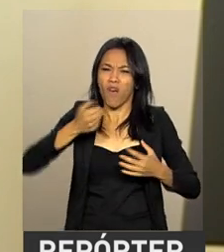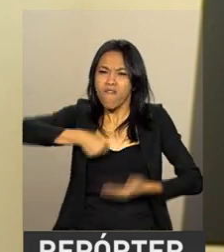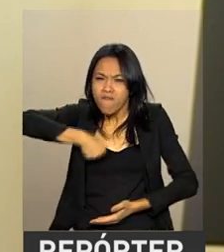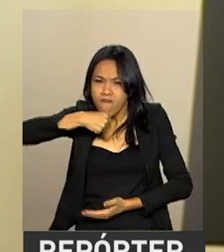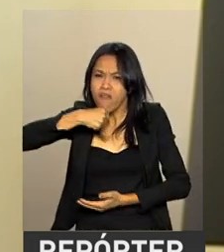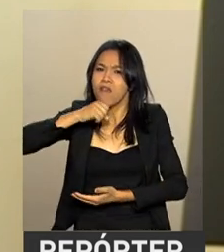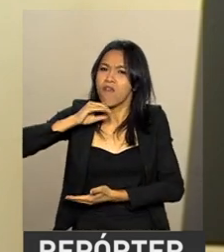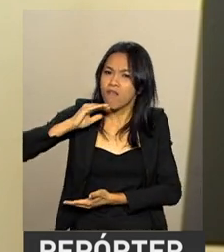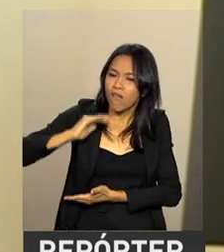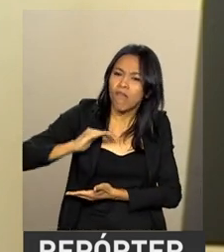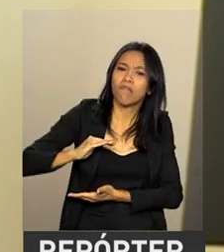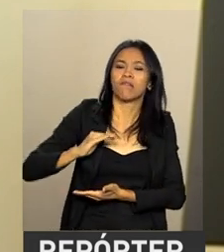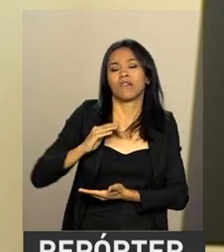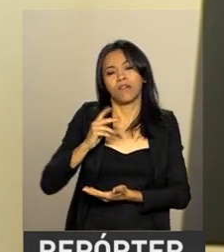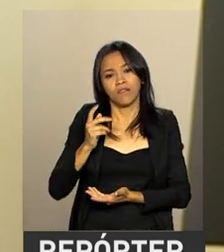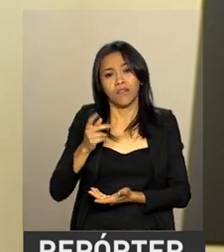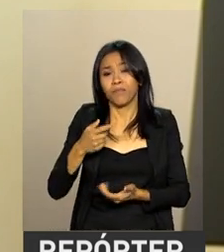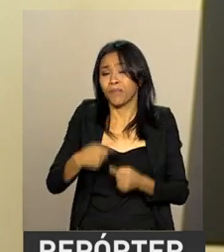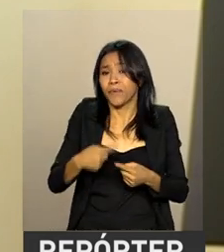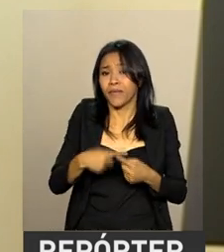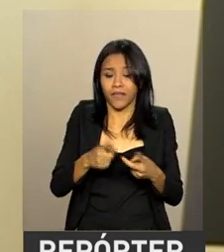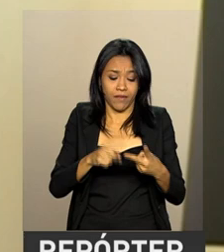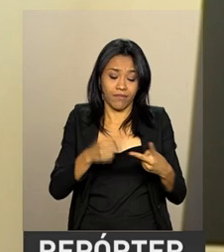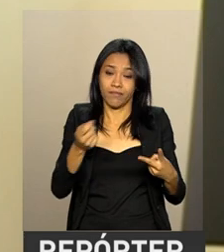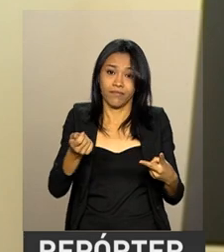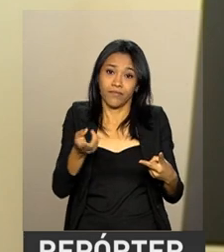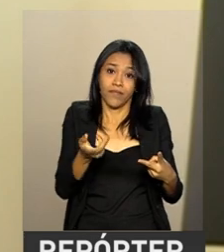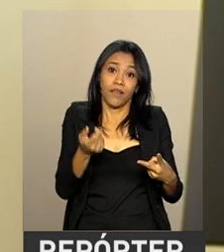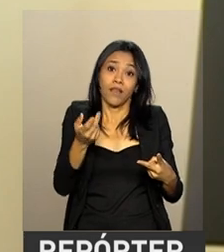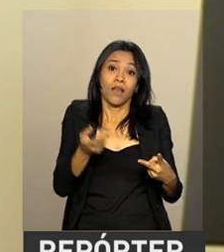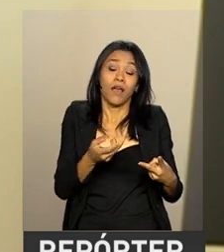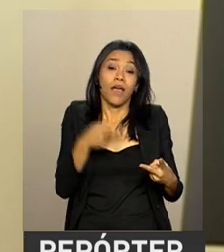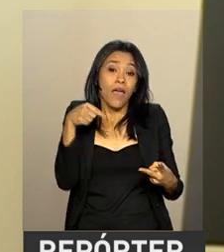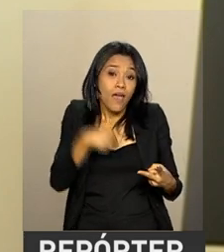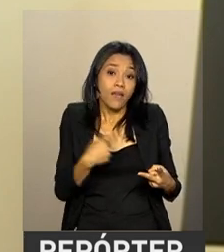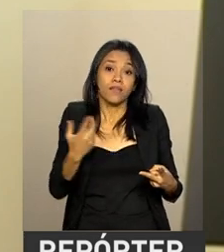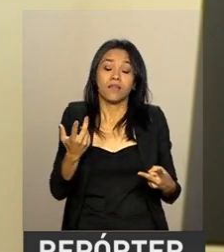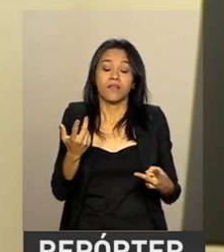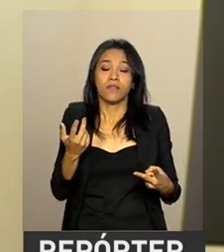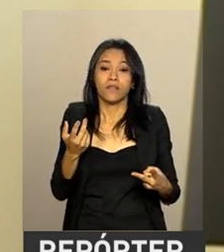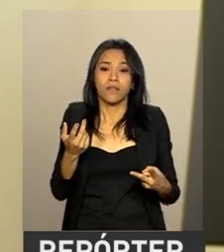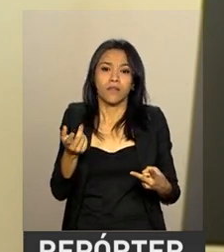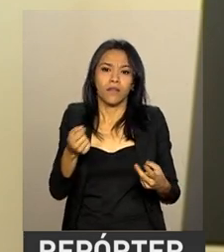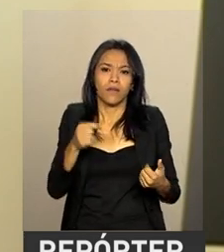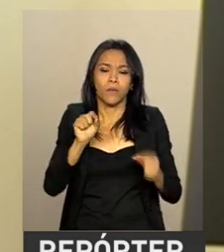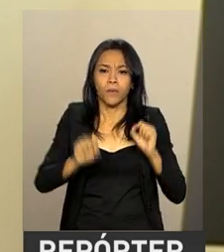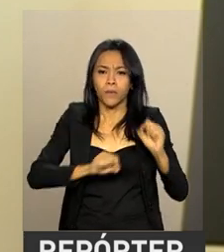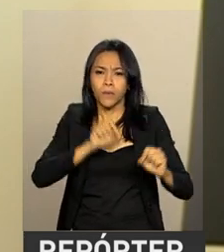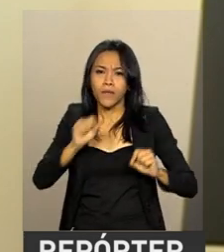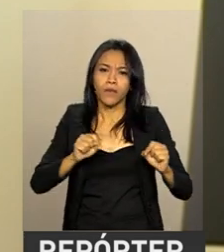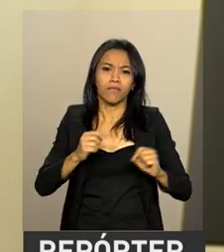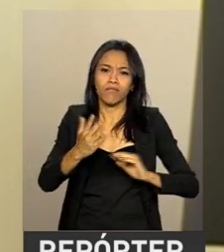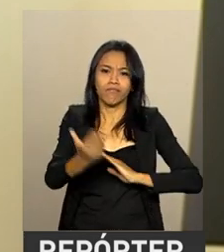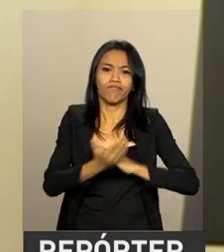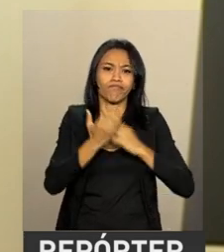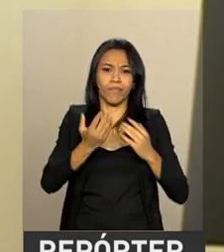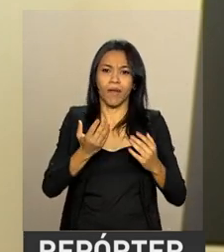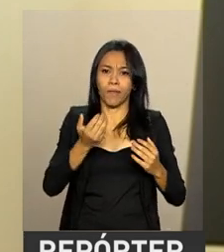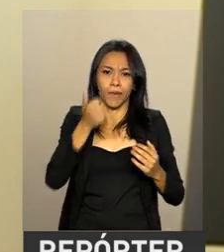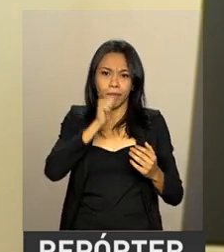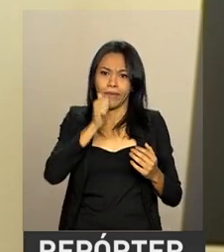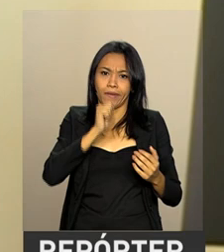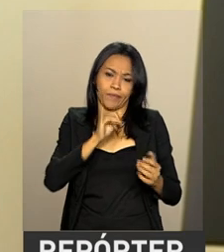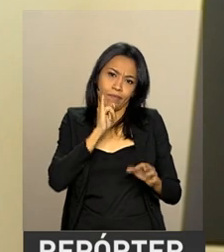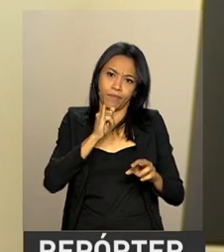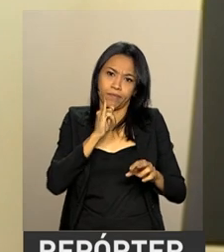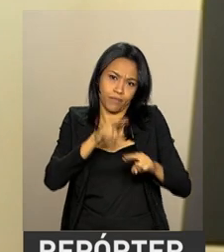tem resultados errados. Outro motivo é que não existe uma evidência científica de qualidade que realmente isso tem um benefício para a mulher. Então,